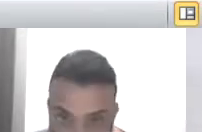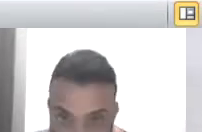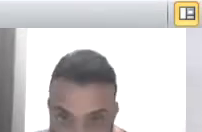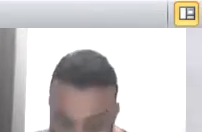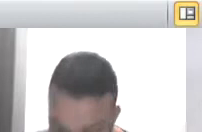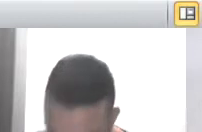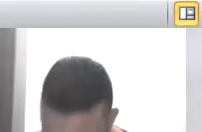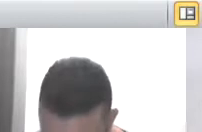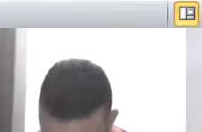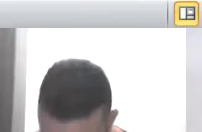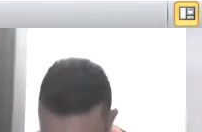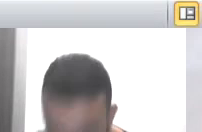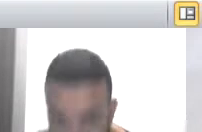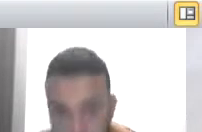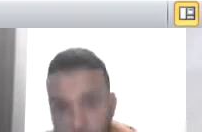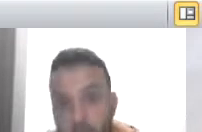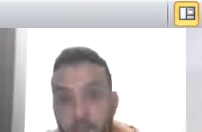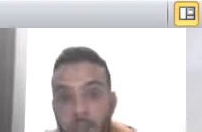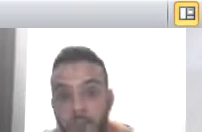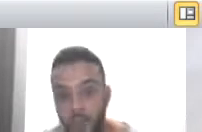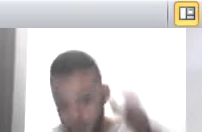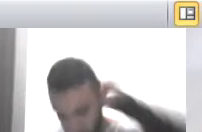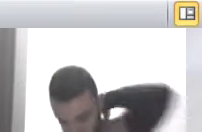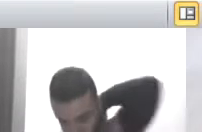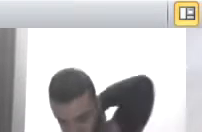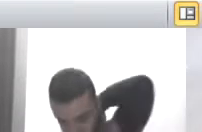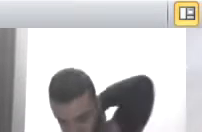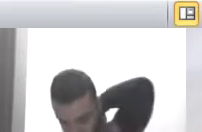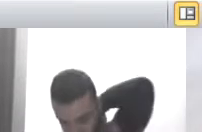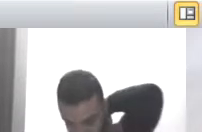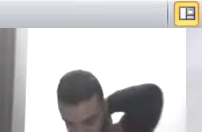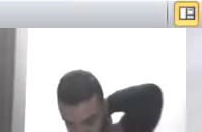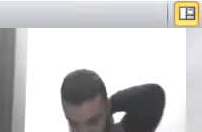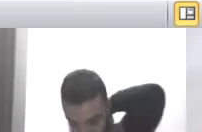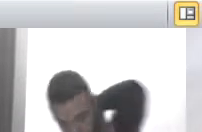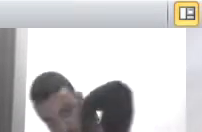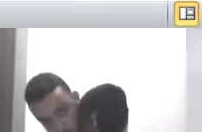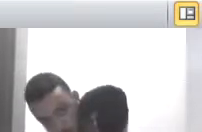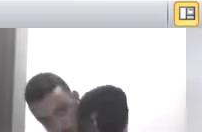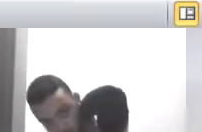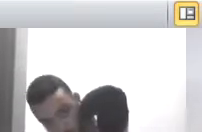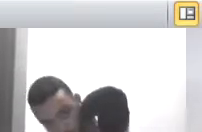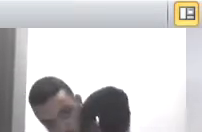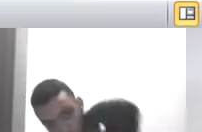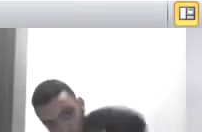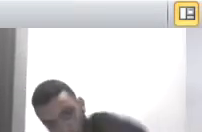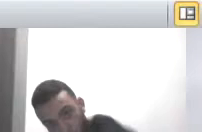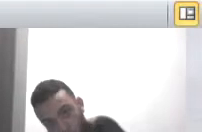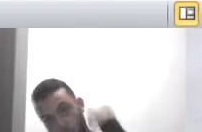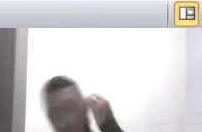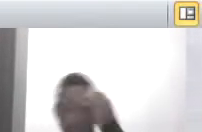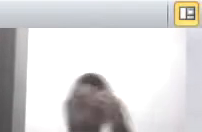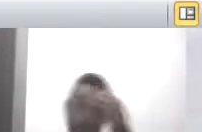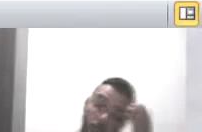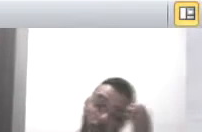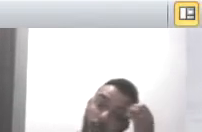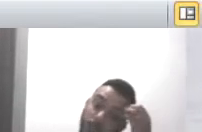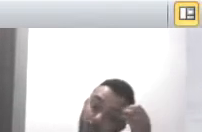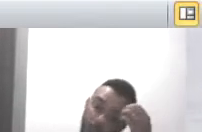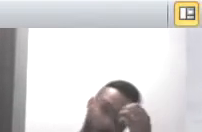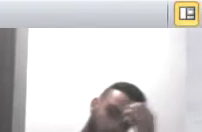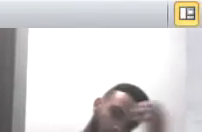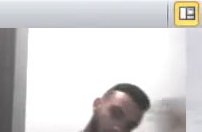seja... Primeiro é importante a gente saber o que a gente viu também no semestre passado, na questão da titulação, que a gente também